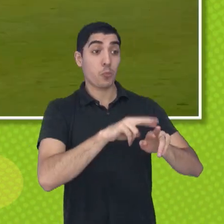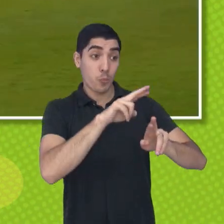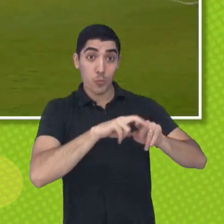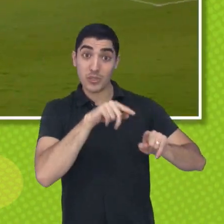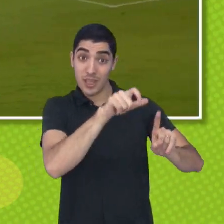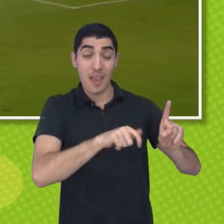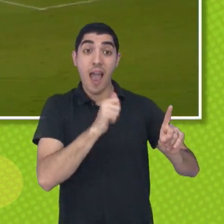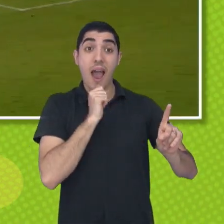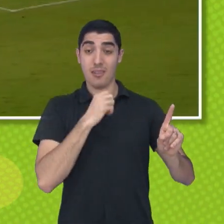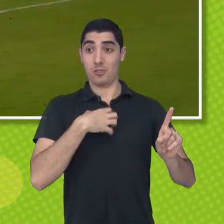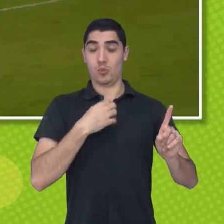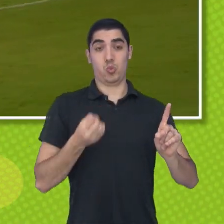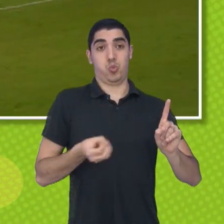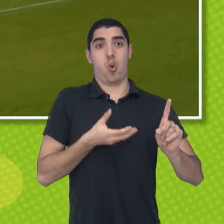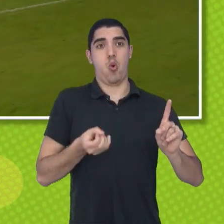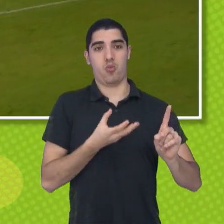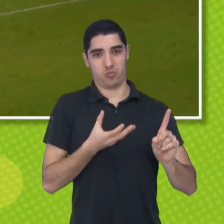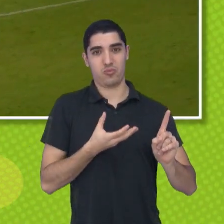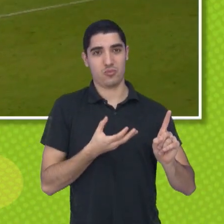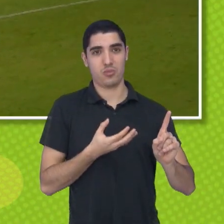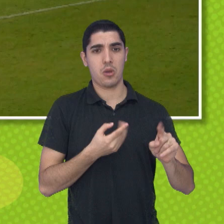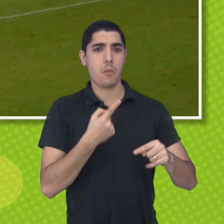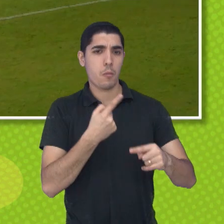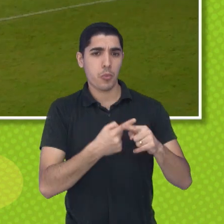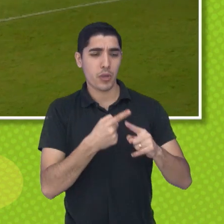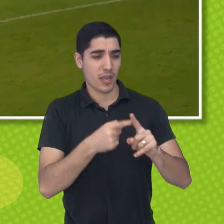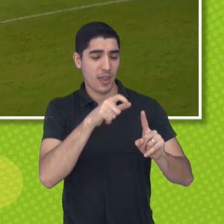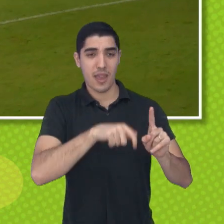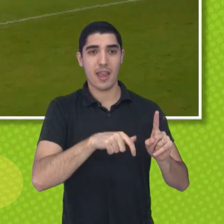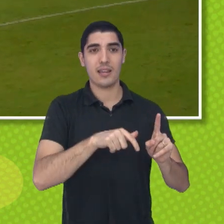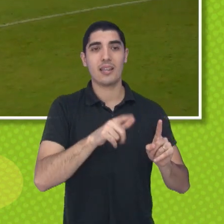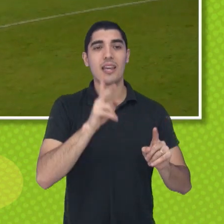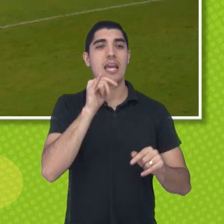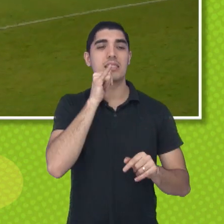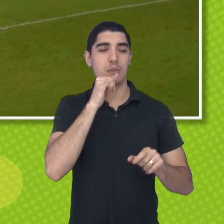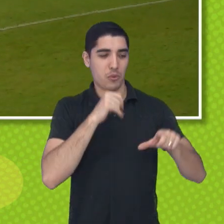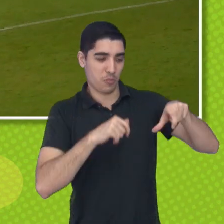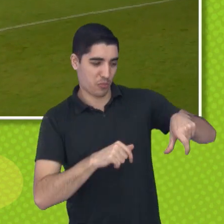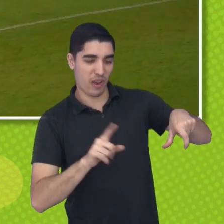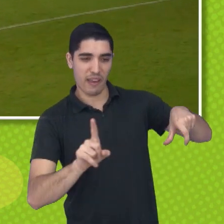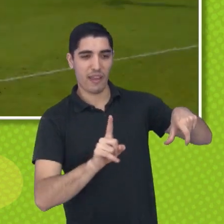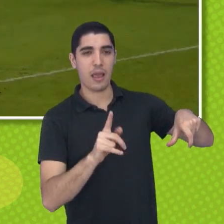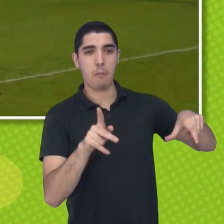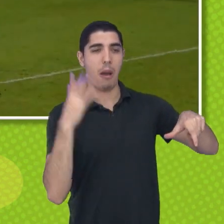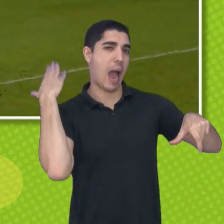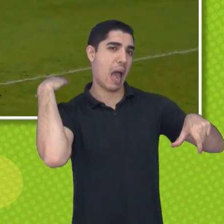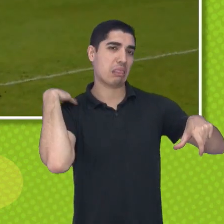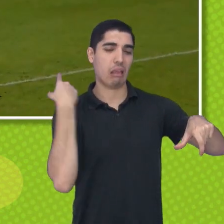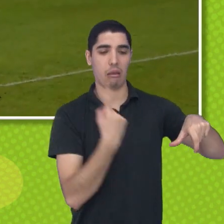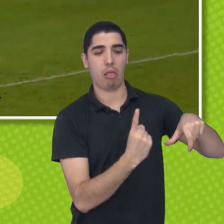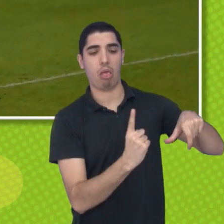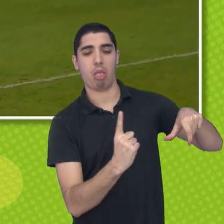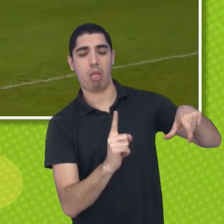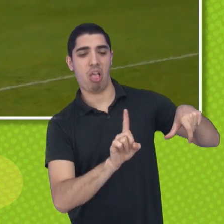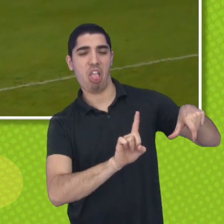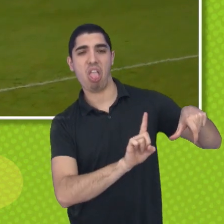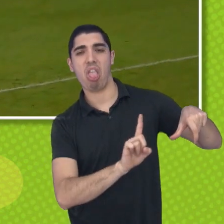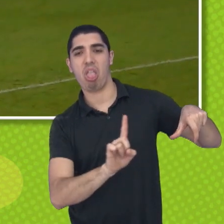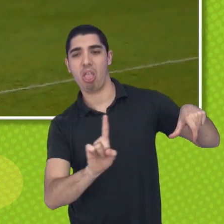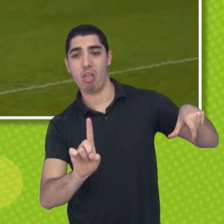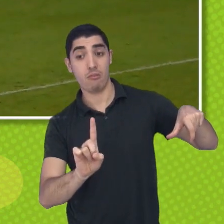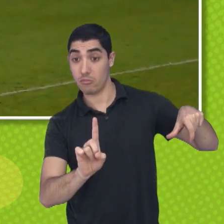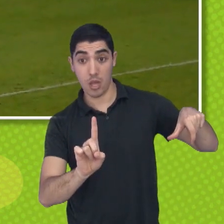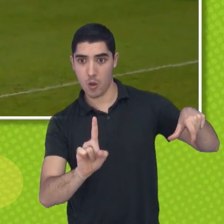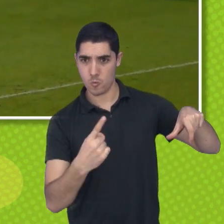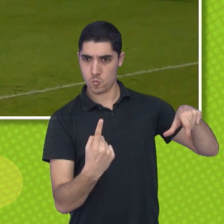quando isso ocorre, ele não é um jogador de jogar de costa para o gol, ele é um jogador de penetração, de preencher espaço, de articular. E o Franco